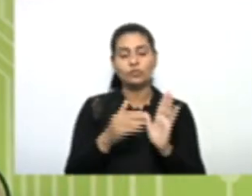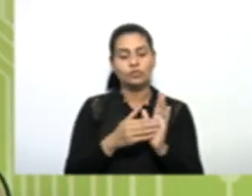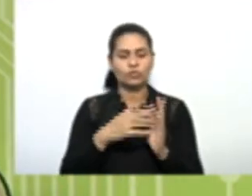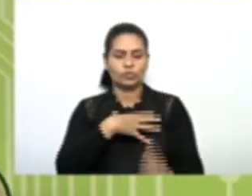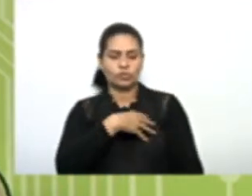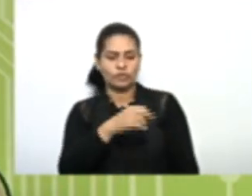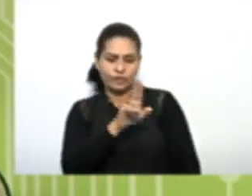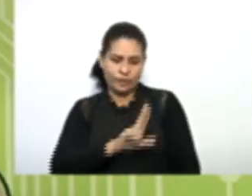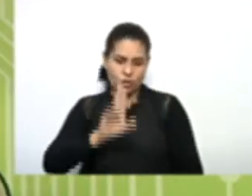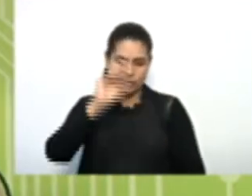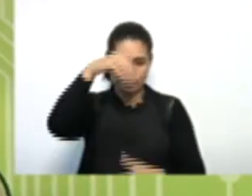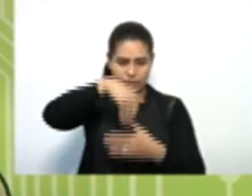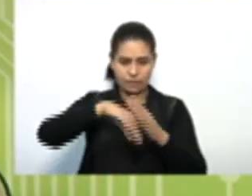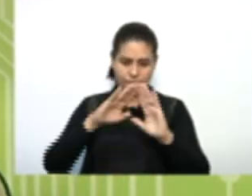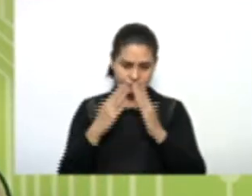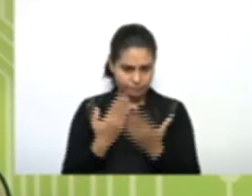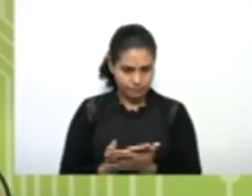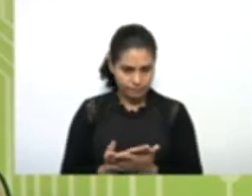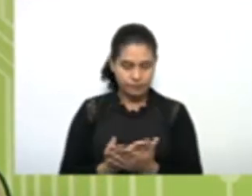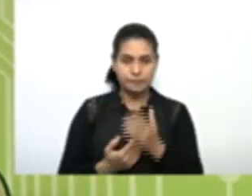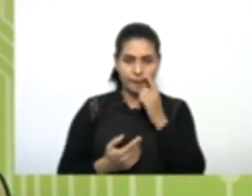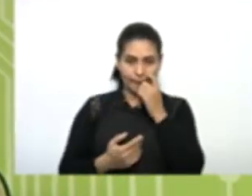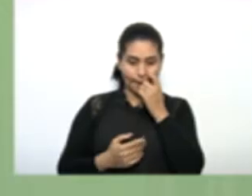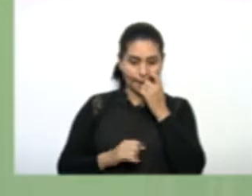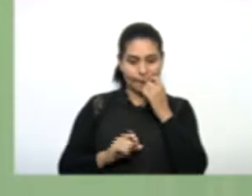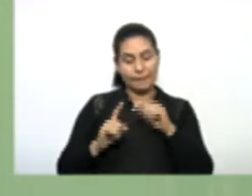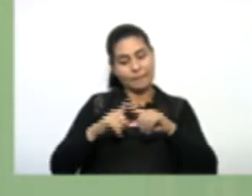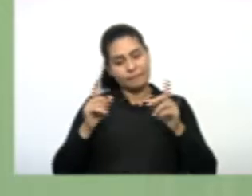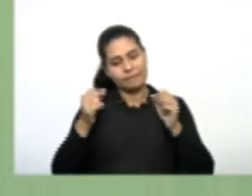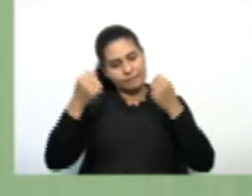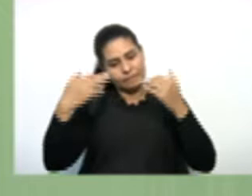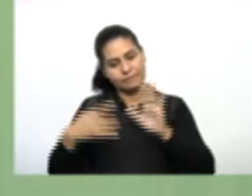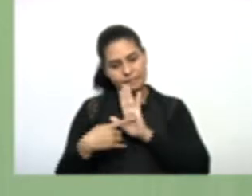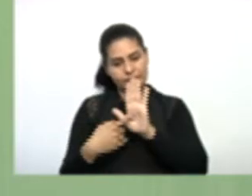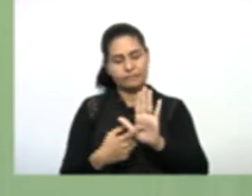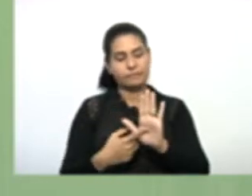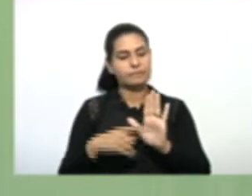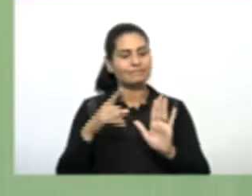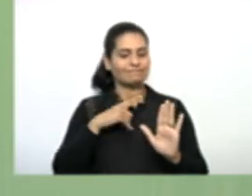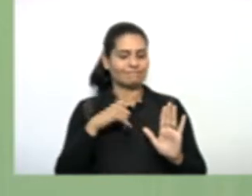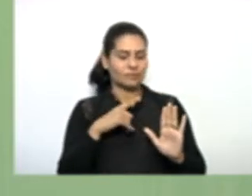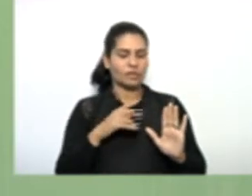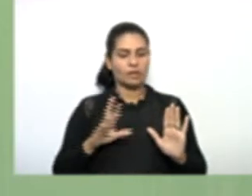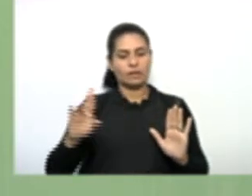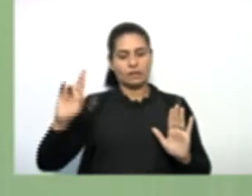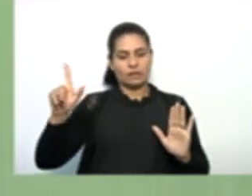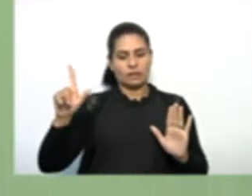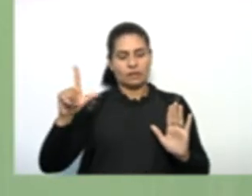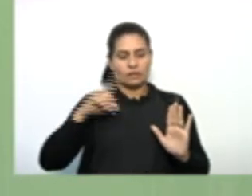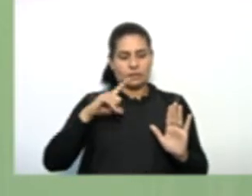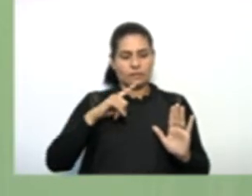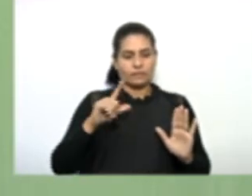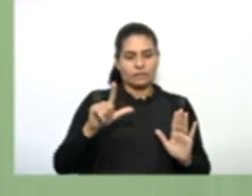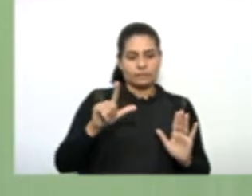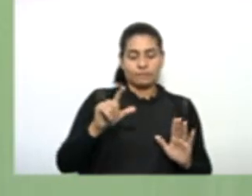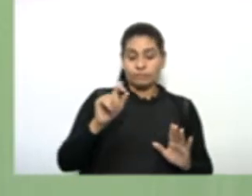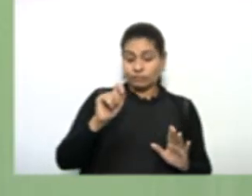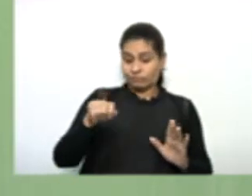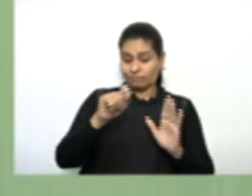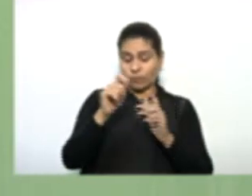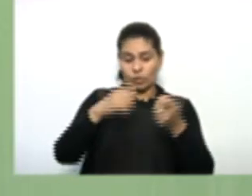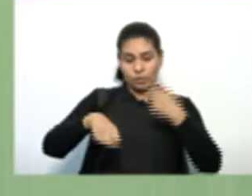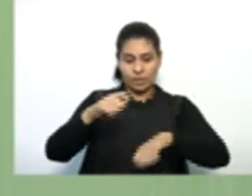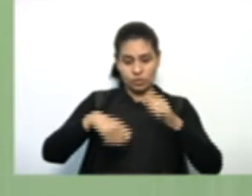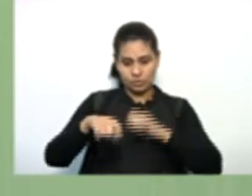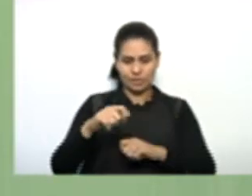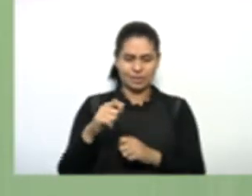a manutenção. Mas nós vamos ainda dizer que existe ainda na taxa de administração, ela